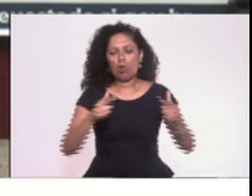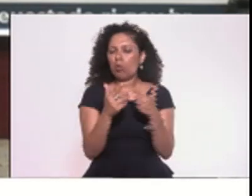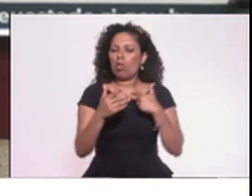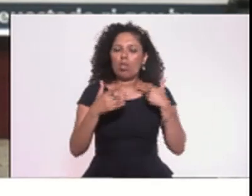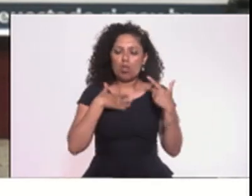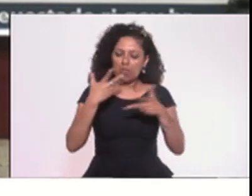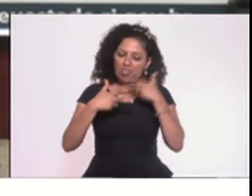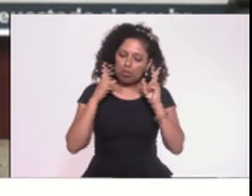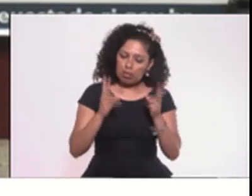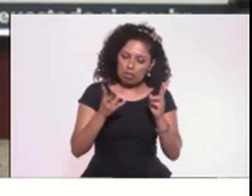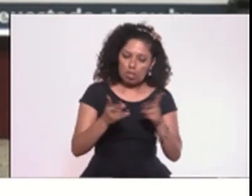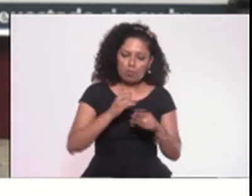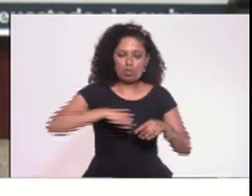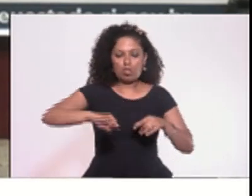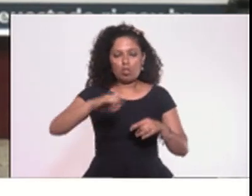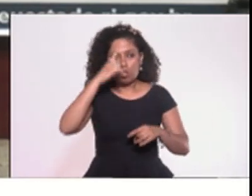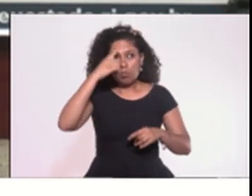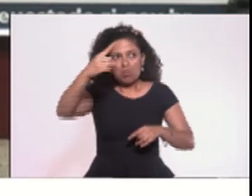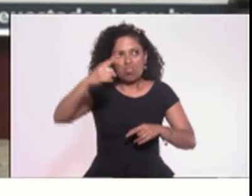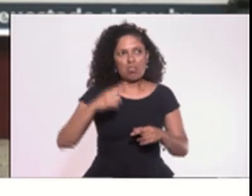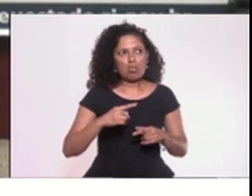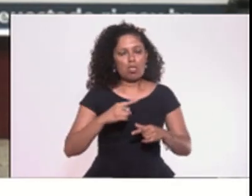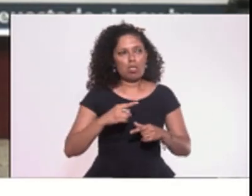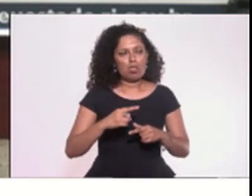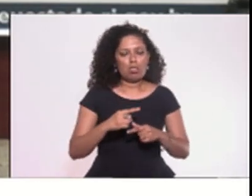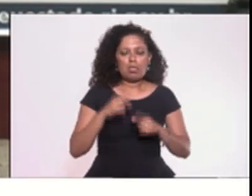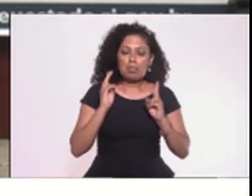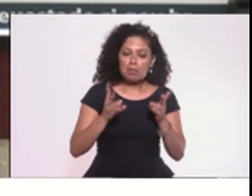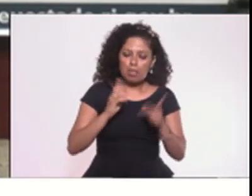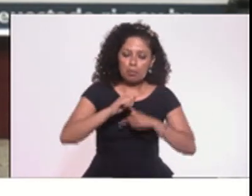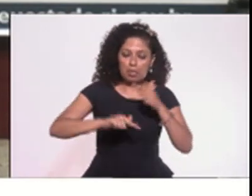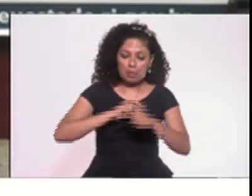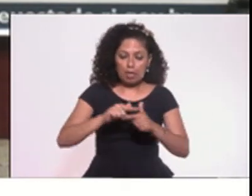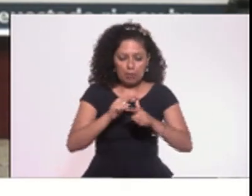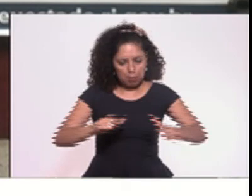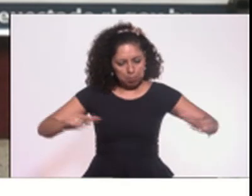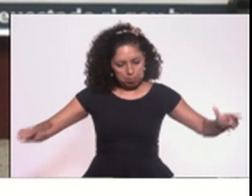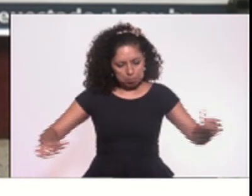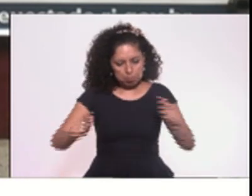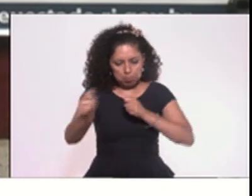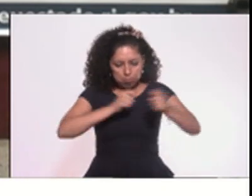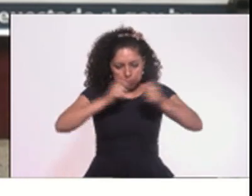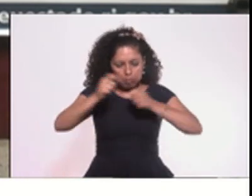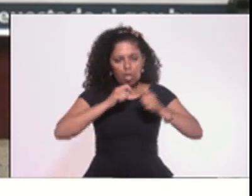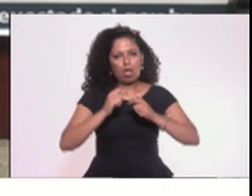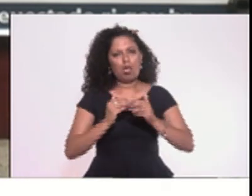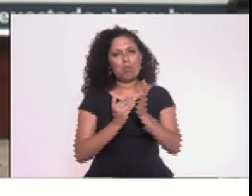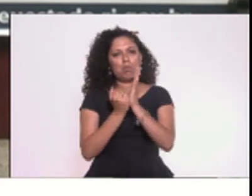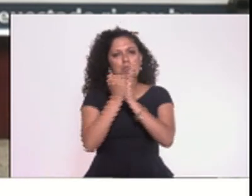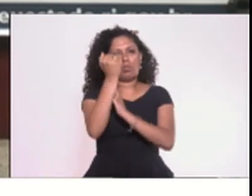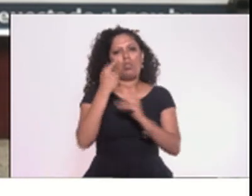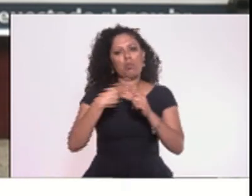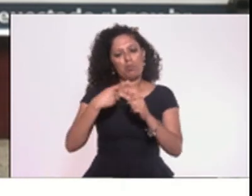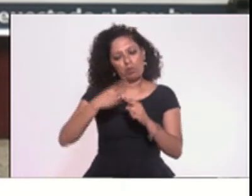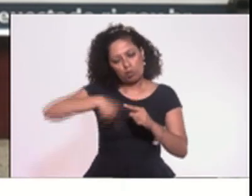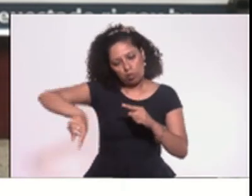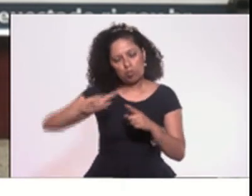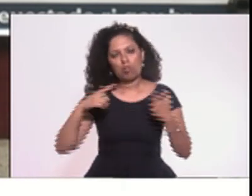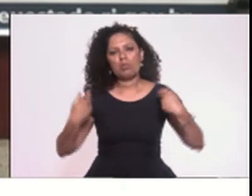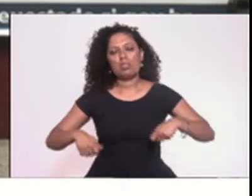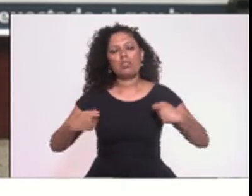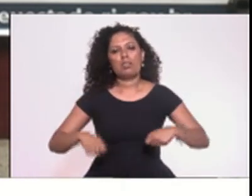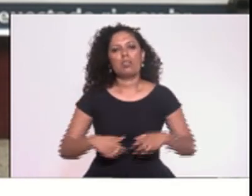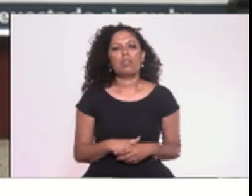iniciativa que a gente faça, a gente tem que pensar em geração de emprego e renda, porque isso é o que efetivamente nós estamos precisando.